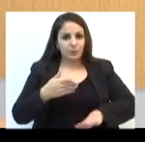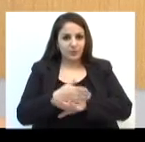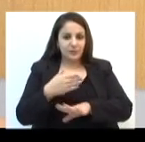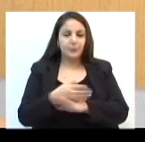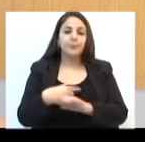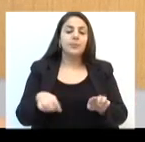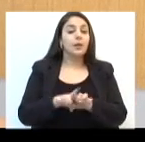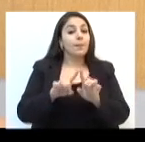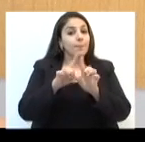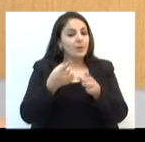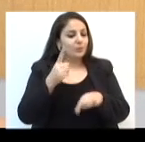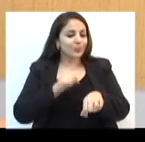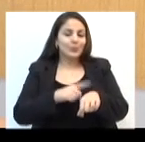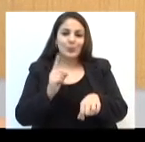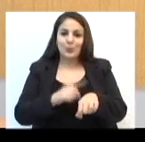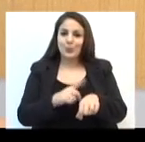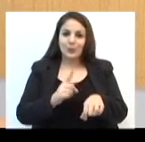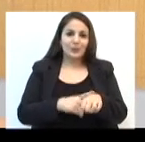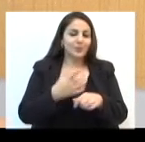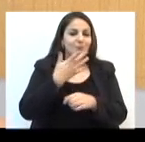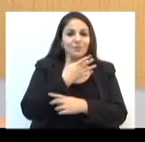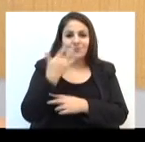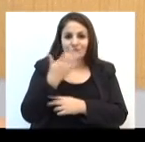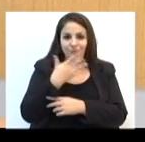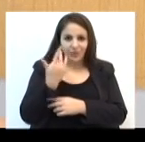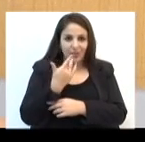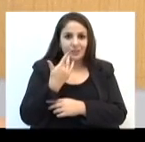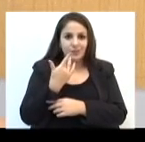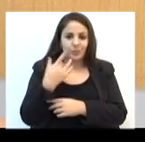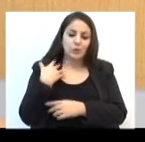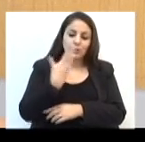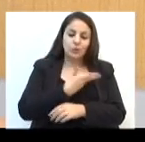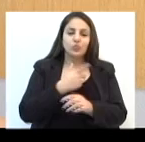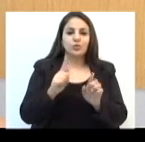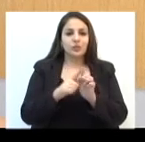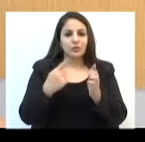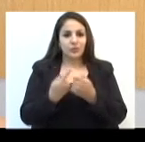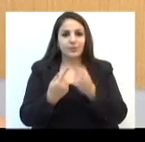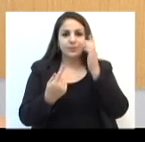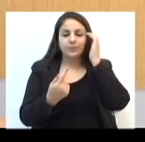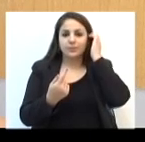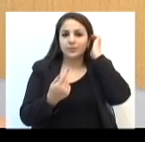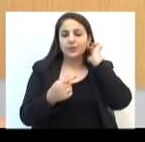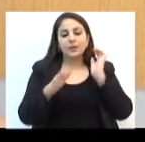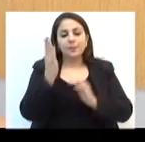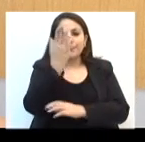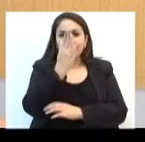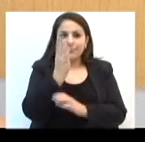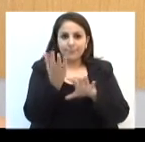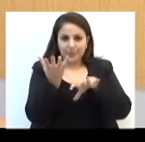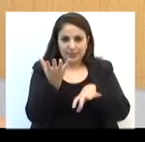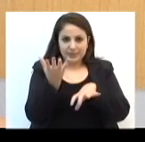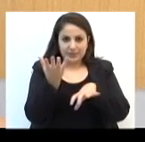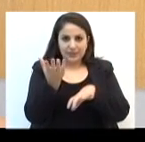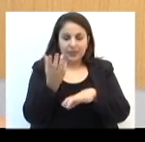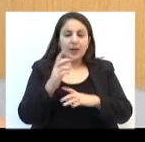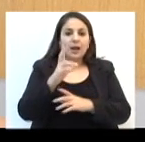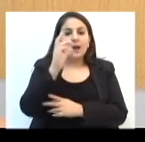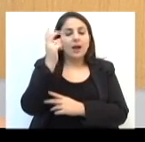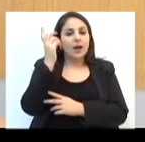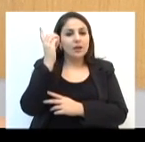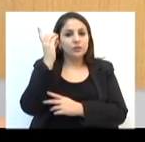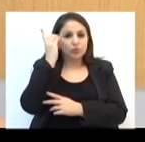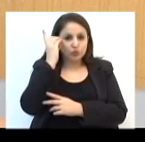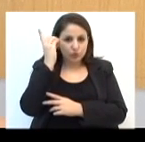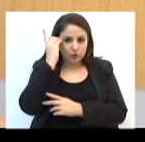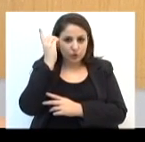Mas apesar disso, o momento não está sendo fácil para os nossos gestores. Em Brasília, a presidente Dilma Rousseff